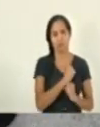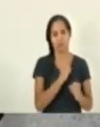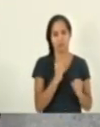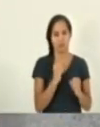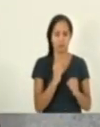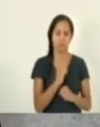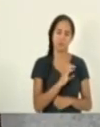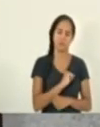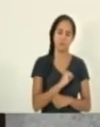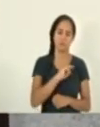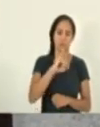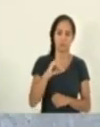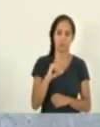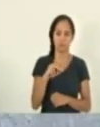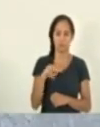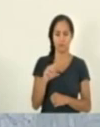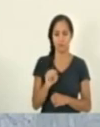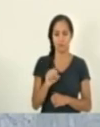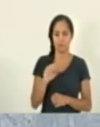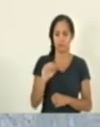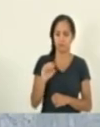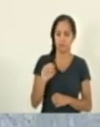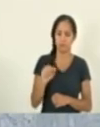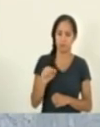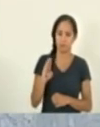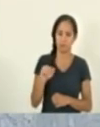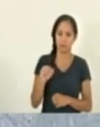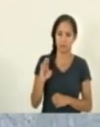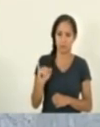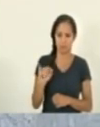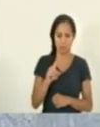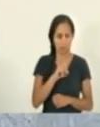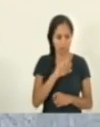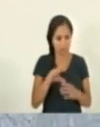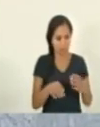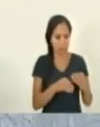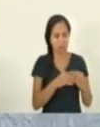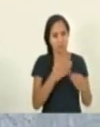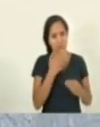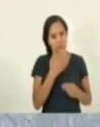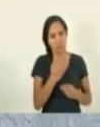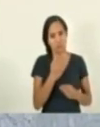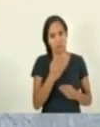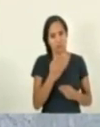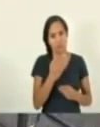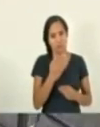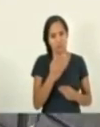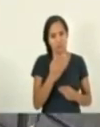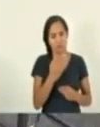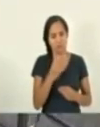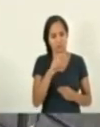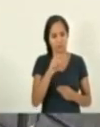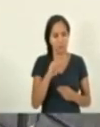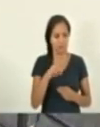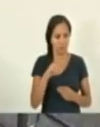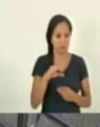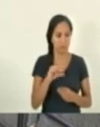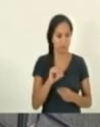Muito obrigado. Regimental. Presidente, só reforçando o pedido do deputado Alexandre Chambinho,